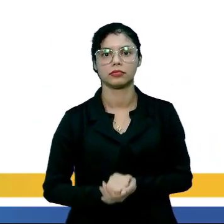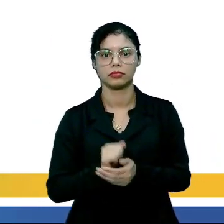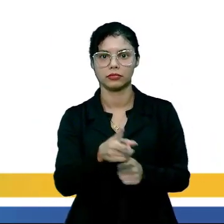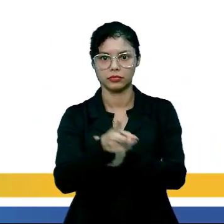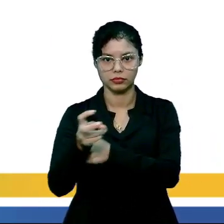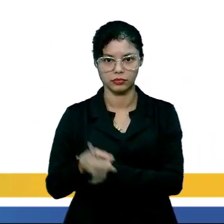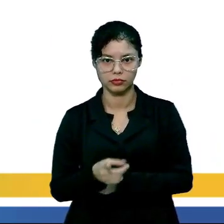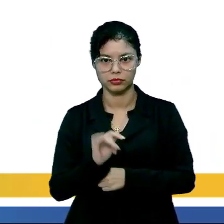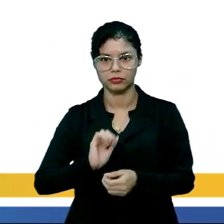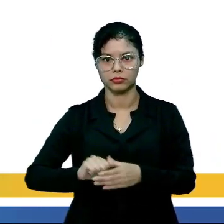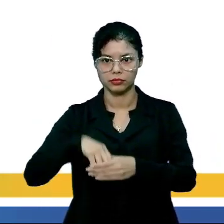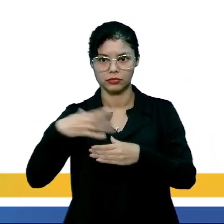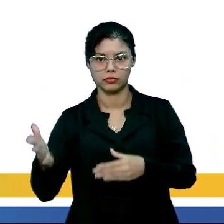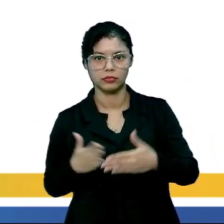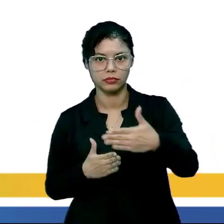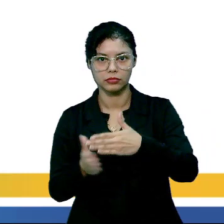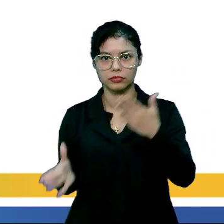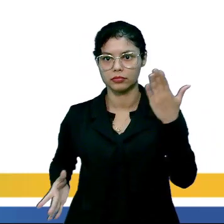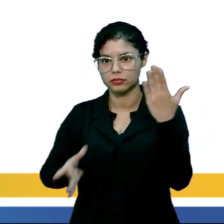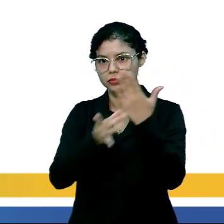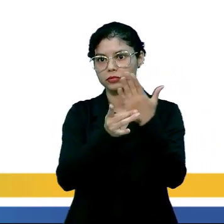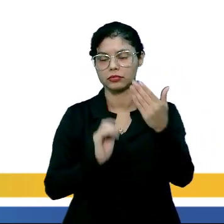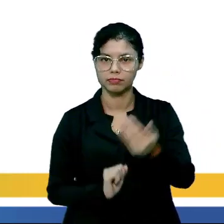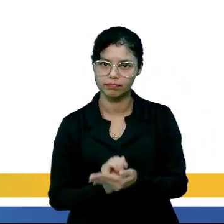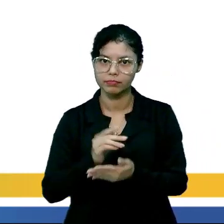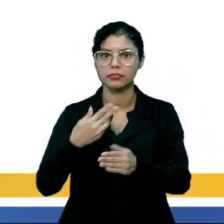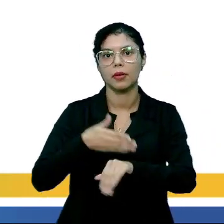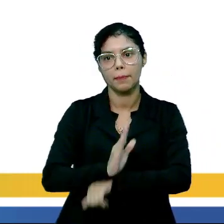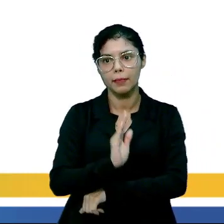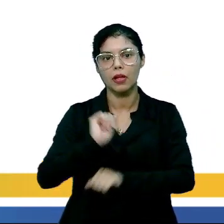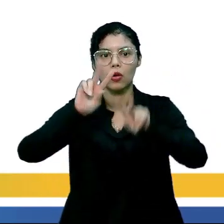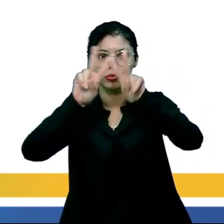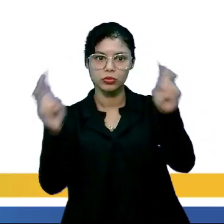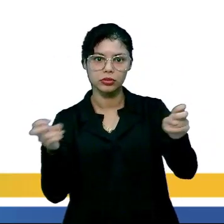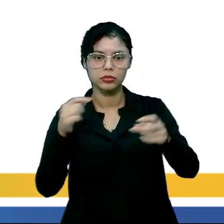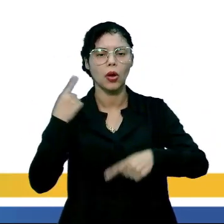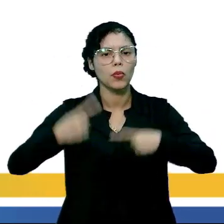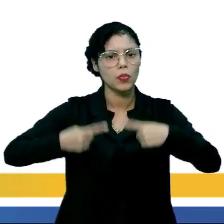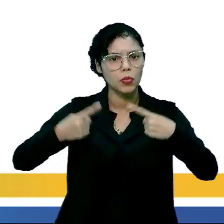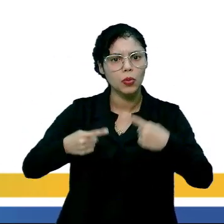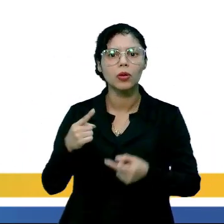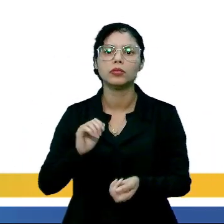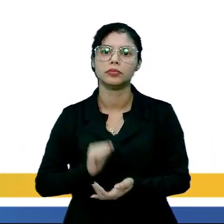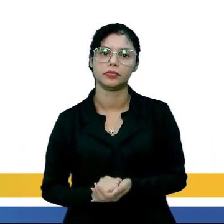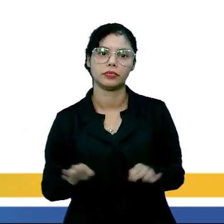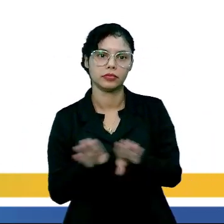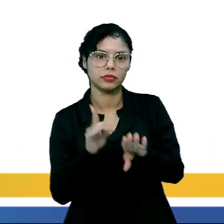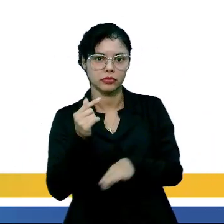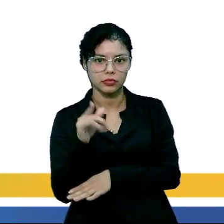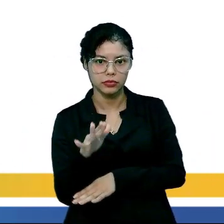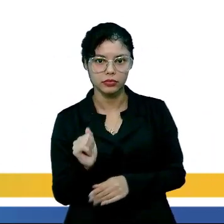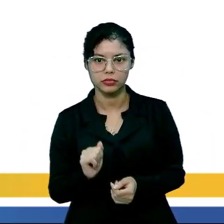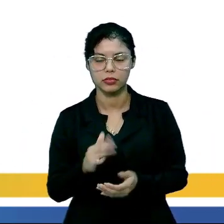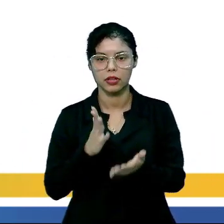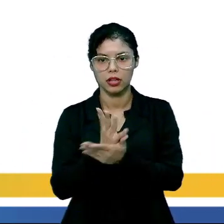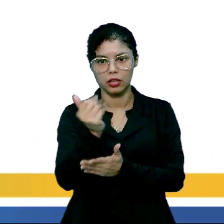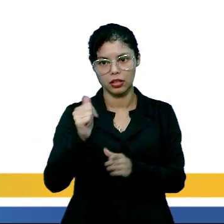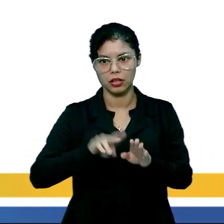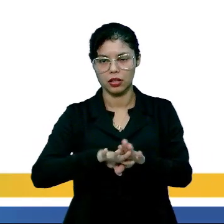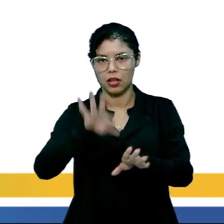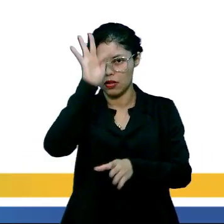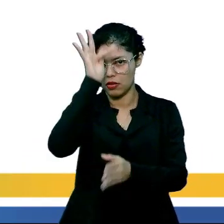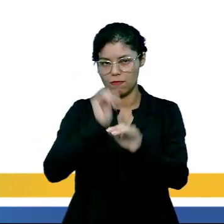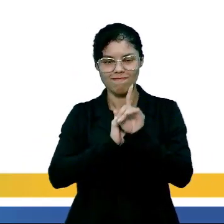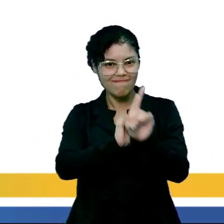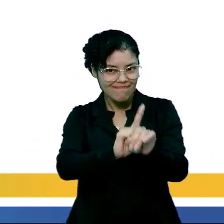naturalismo extrapola os limites do realismo. Os temas são mais polêmicos e os autores buscam ilustrar fielmente